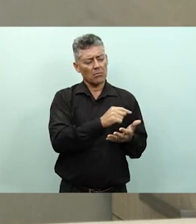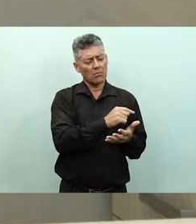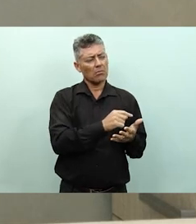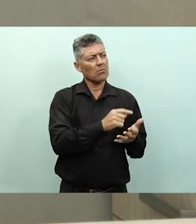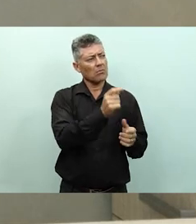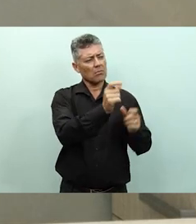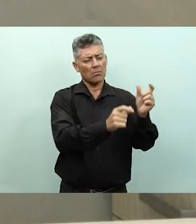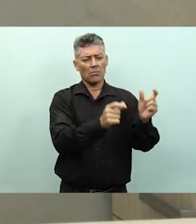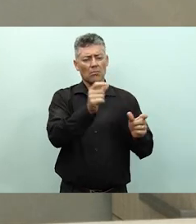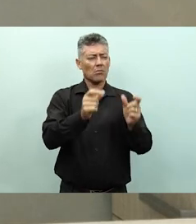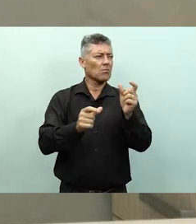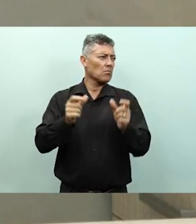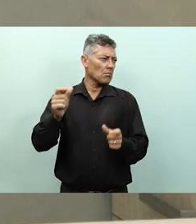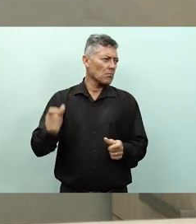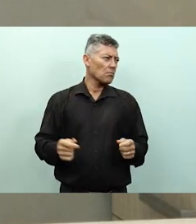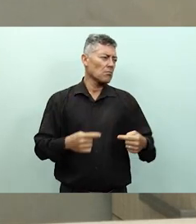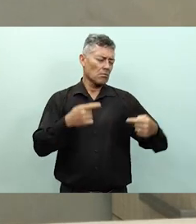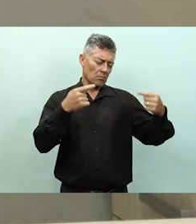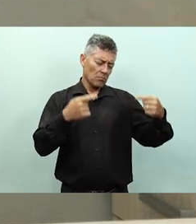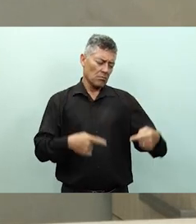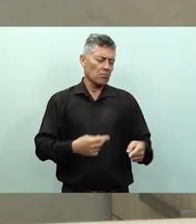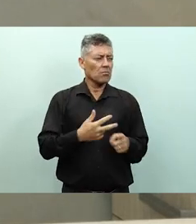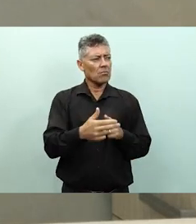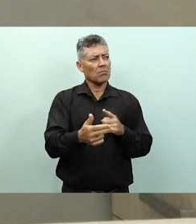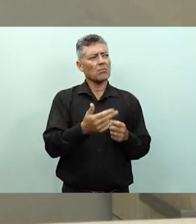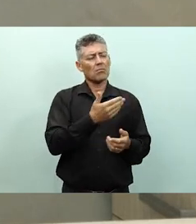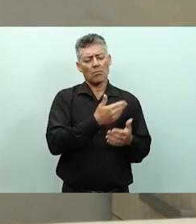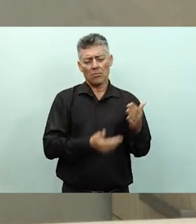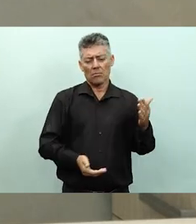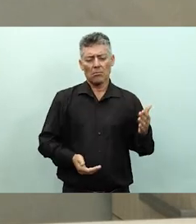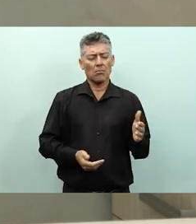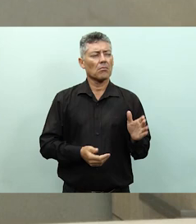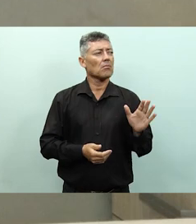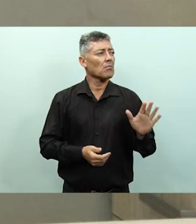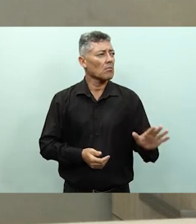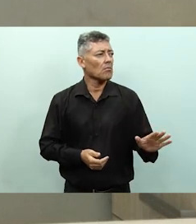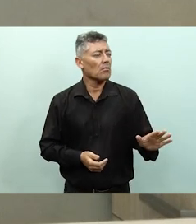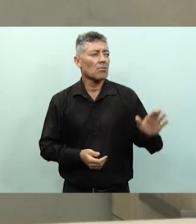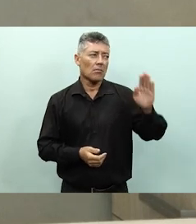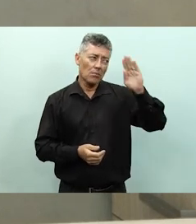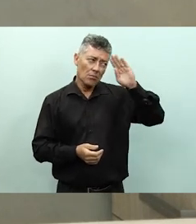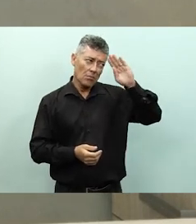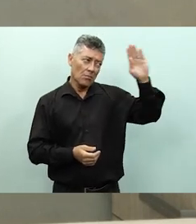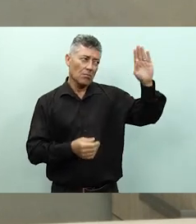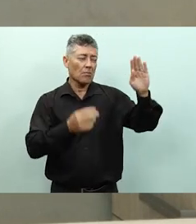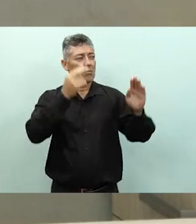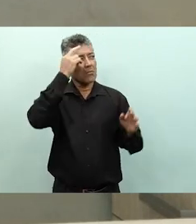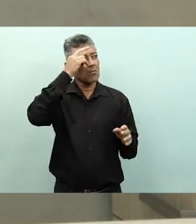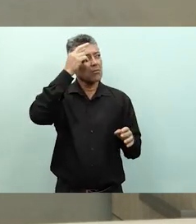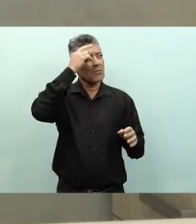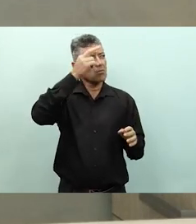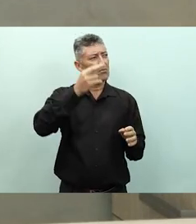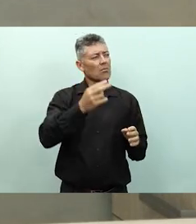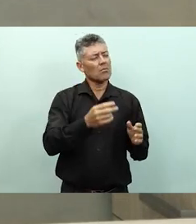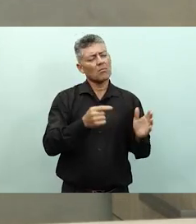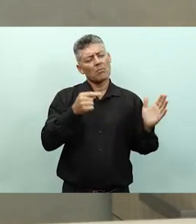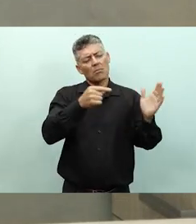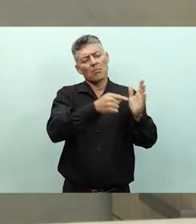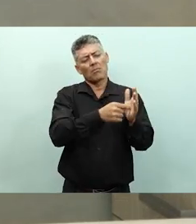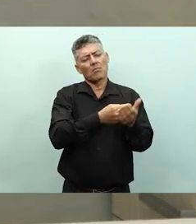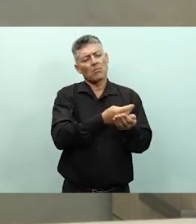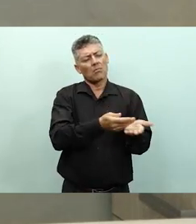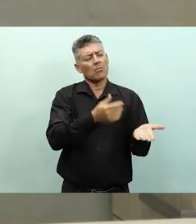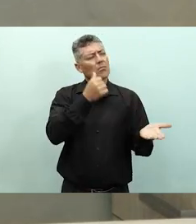pelos cargos que ocupou, pelas posições, pelas disputas, pelas vitórias, pelas derrotas, mas principalmente pela história e